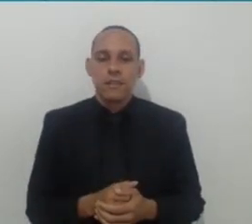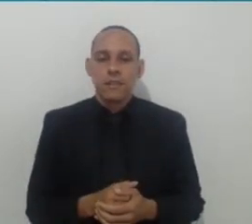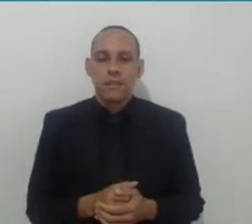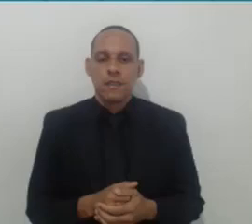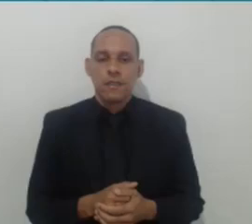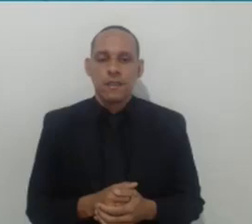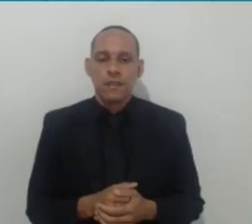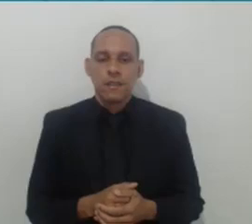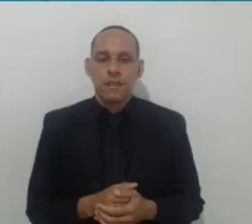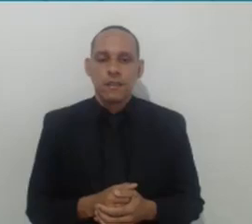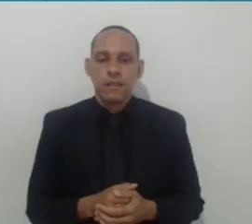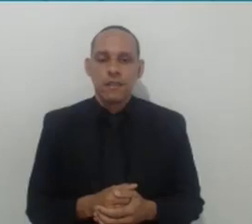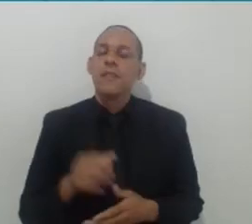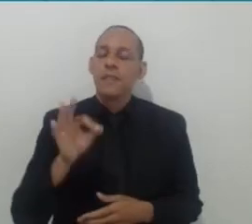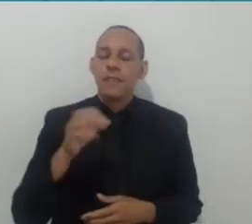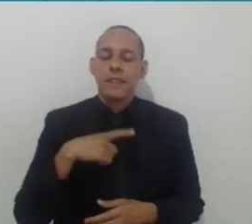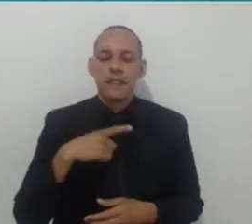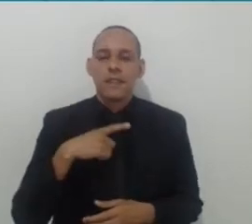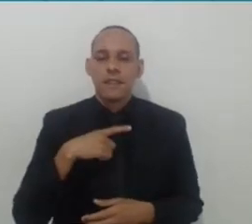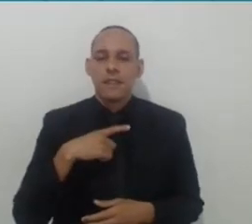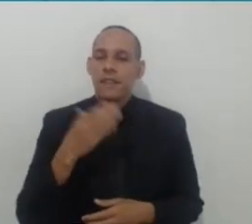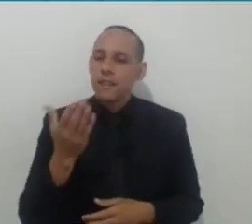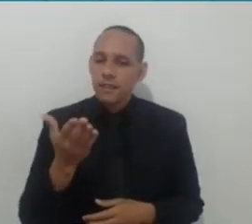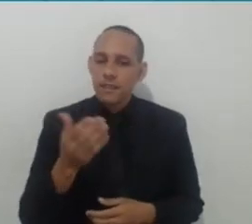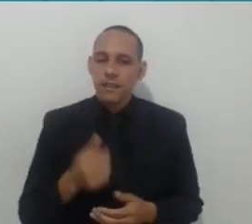Sim, excelência, temos. Pois não.